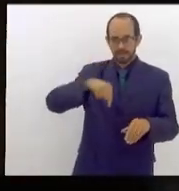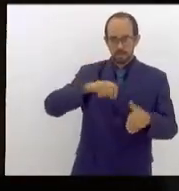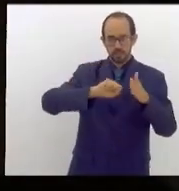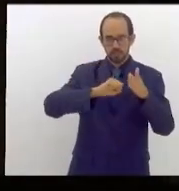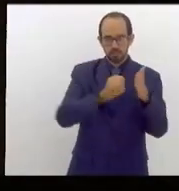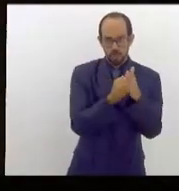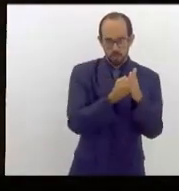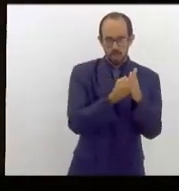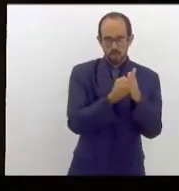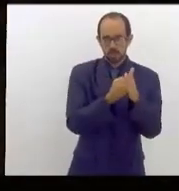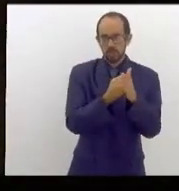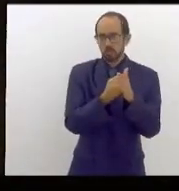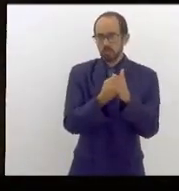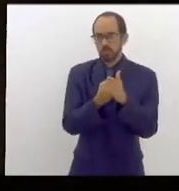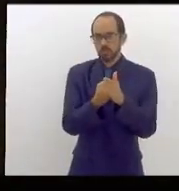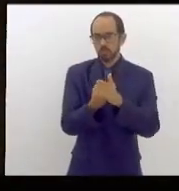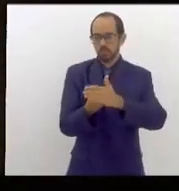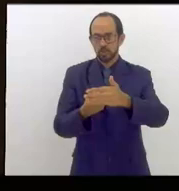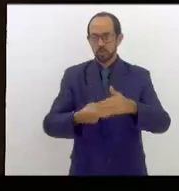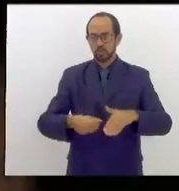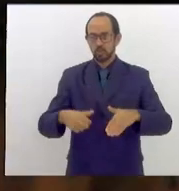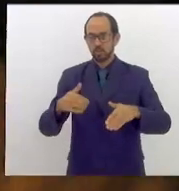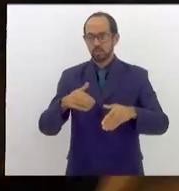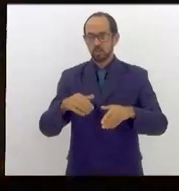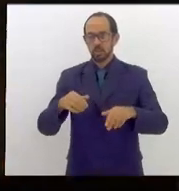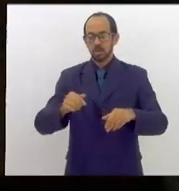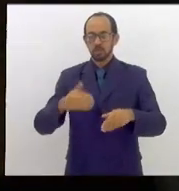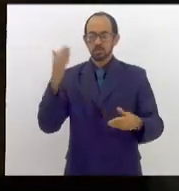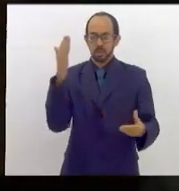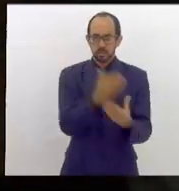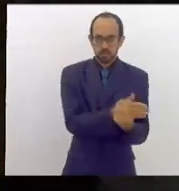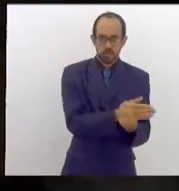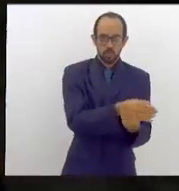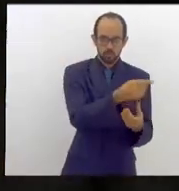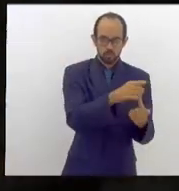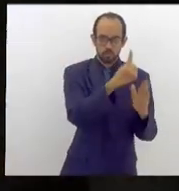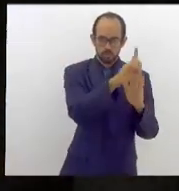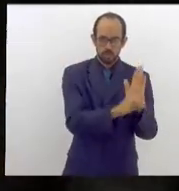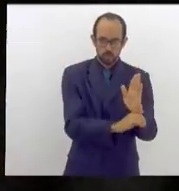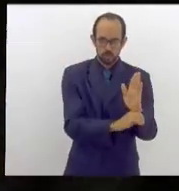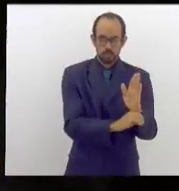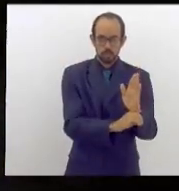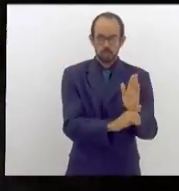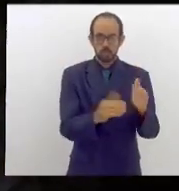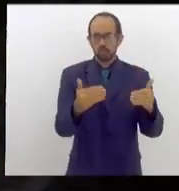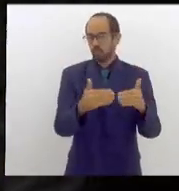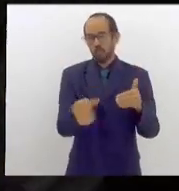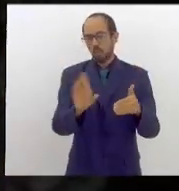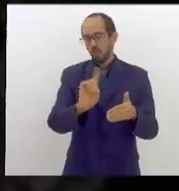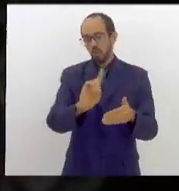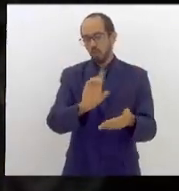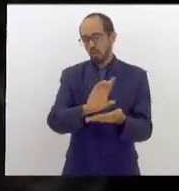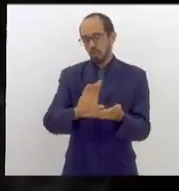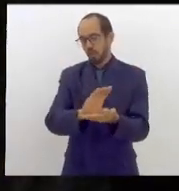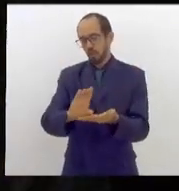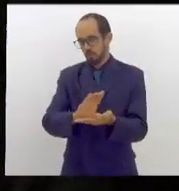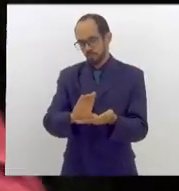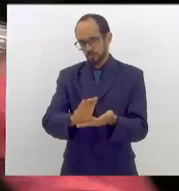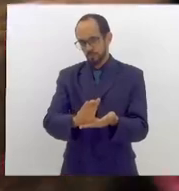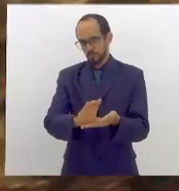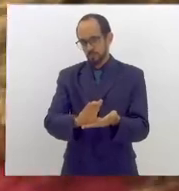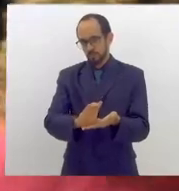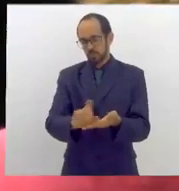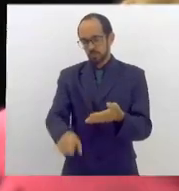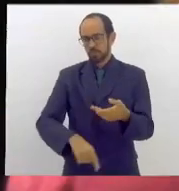que o governador entrou com uma ação de declaração de inconstitucionalidade para questionar a